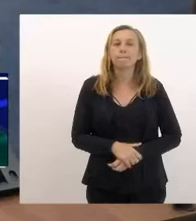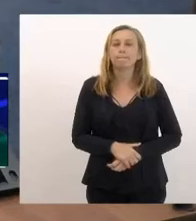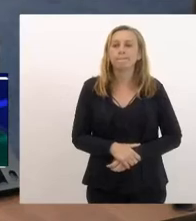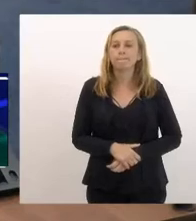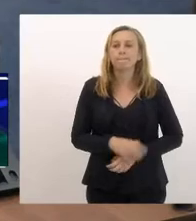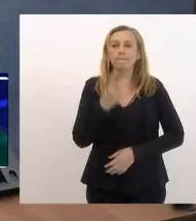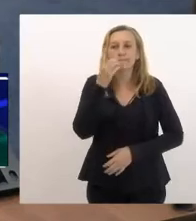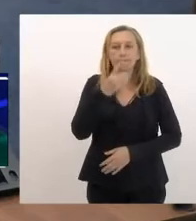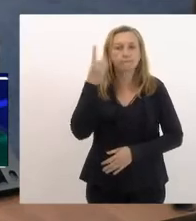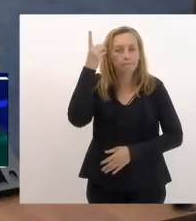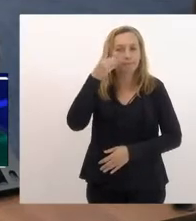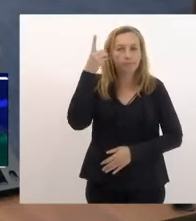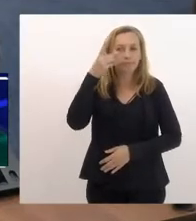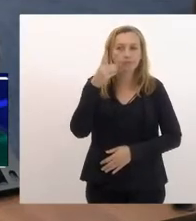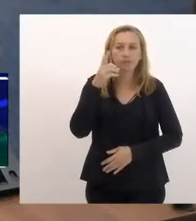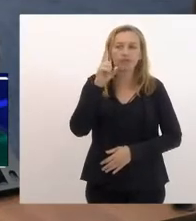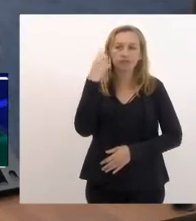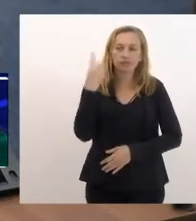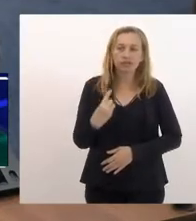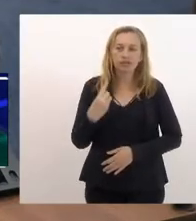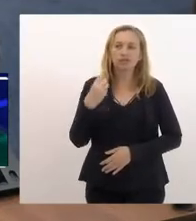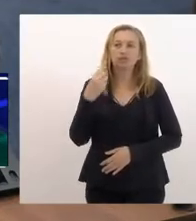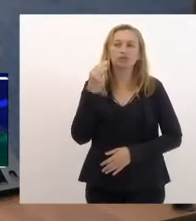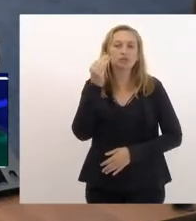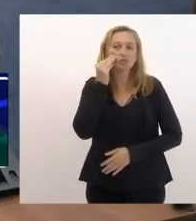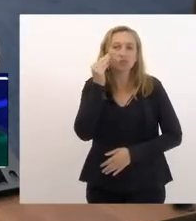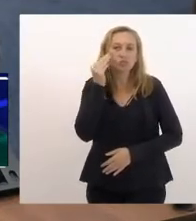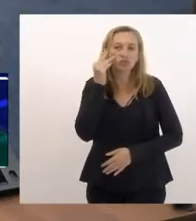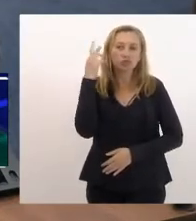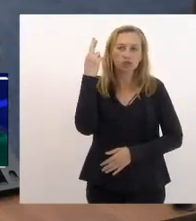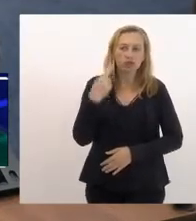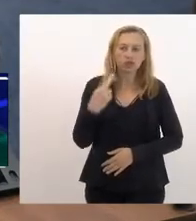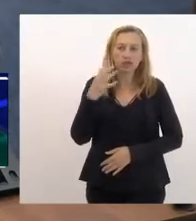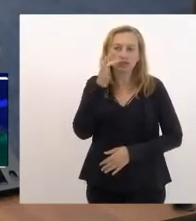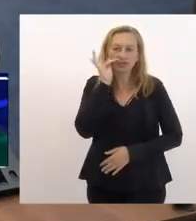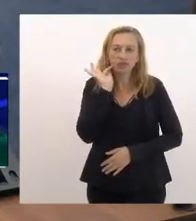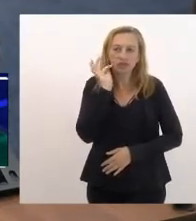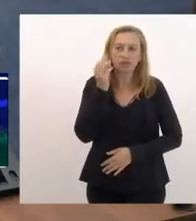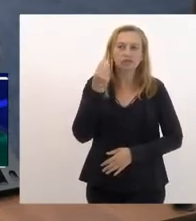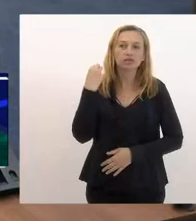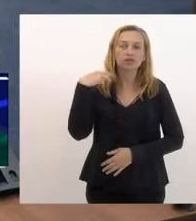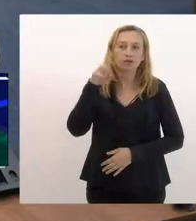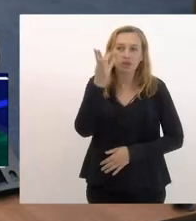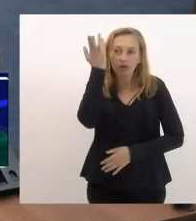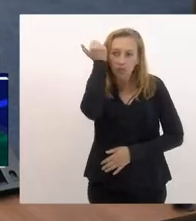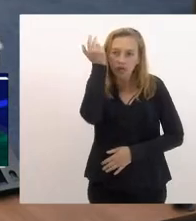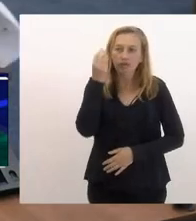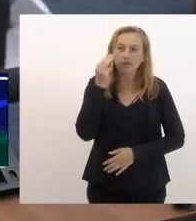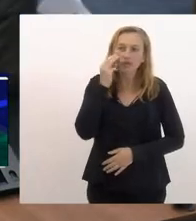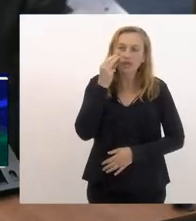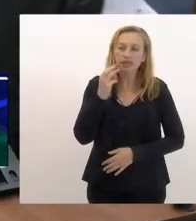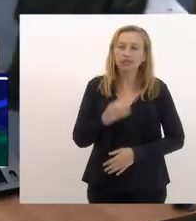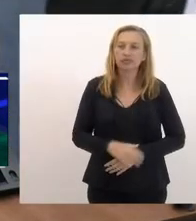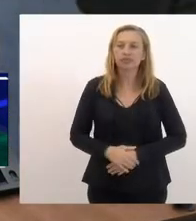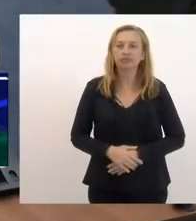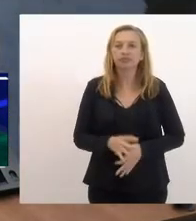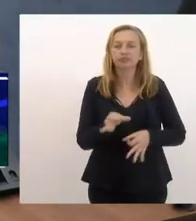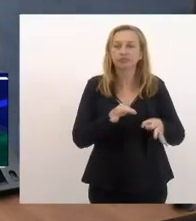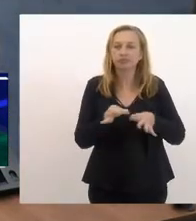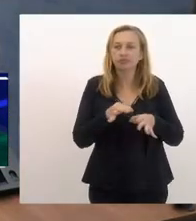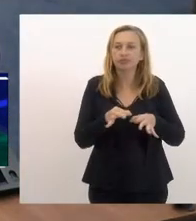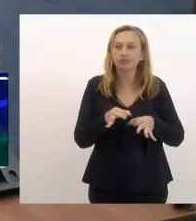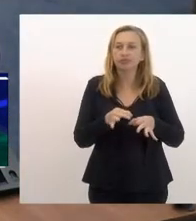De autoria dos deputados Dani Monteiro, Mônica Francisco, Renata Souza, Flávio Serafim, Eliomar Coelho e Valdeque Carneiro. Institui o Programa